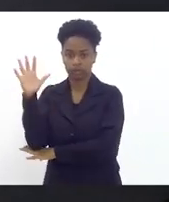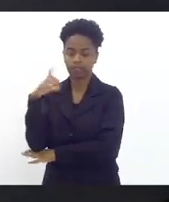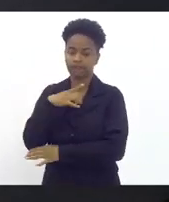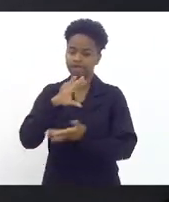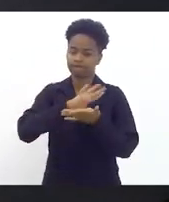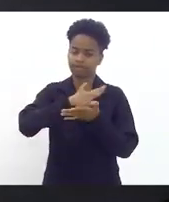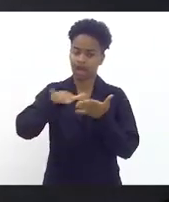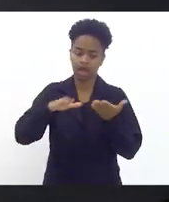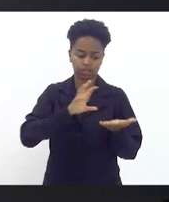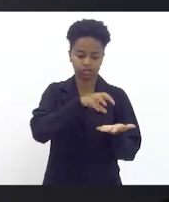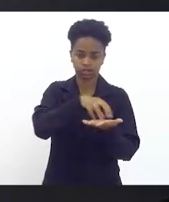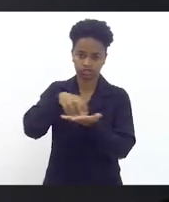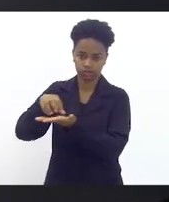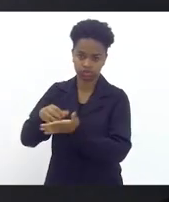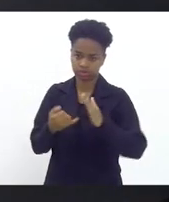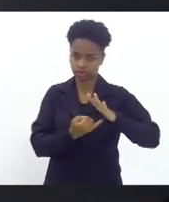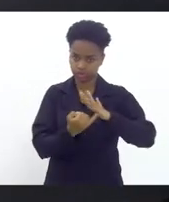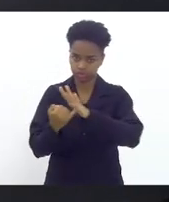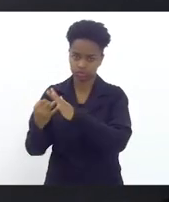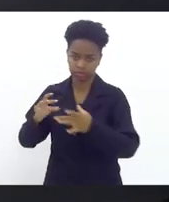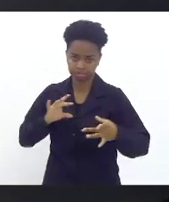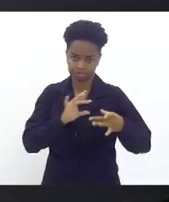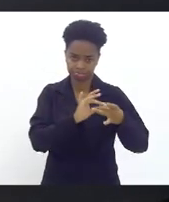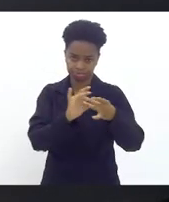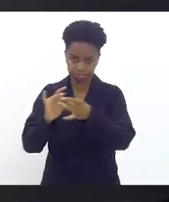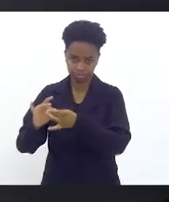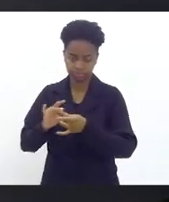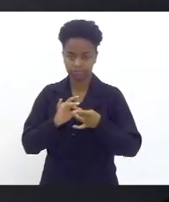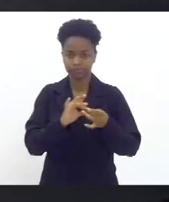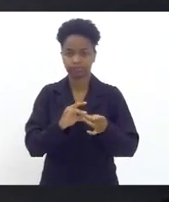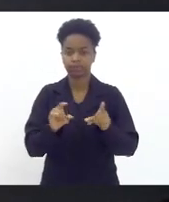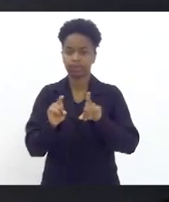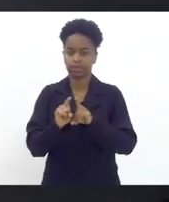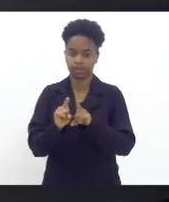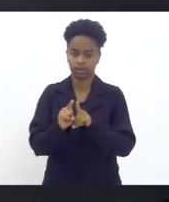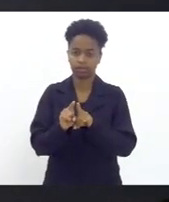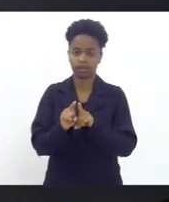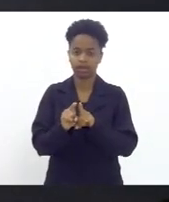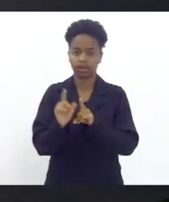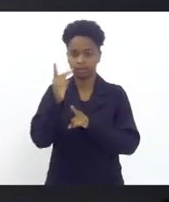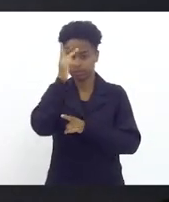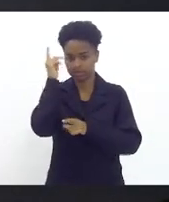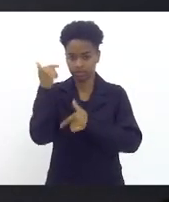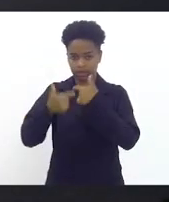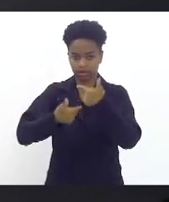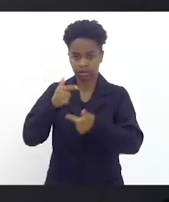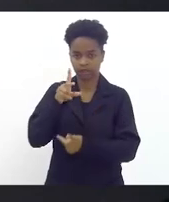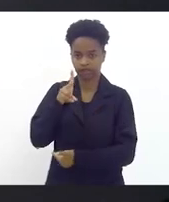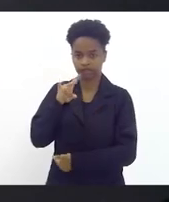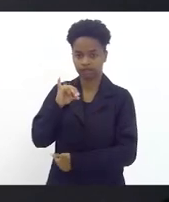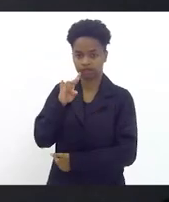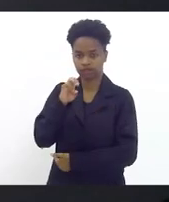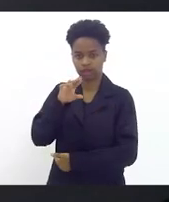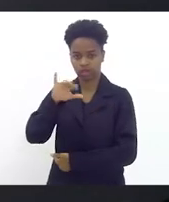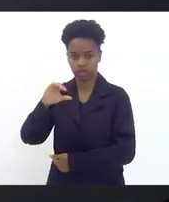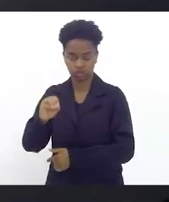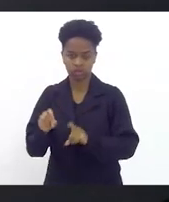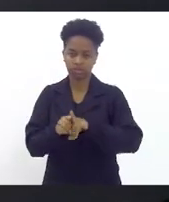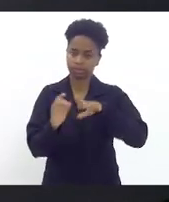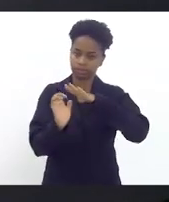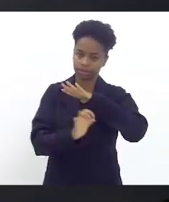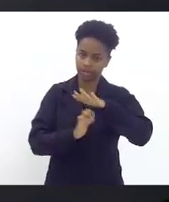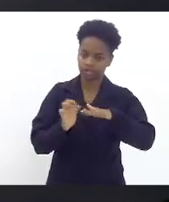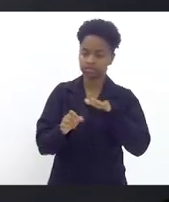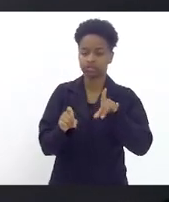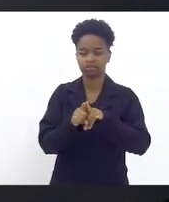várias entidades de viveristas a empresários ambientalistas